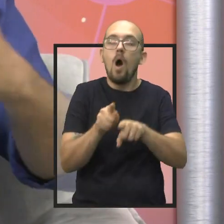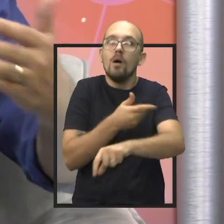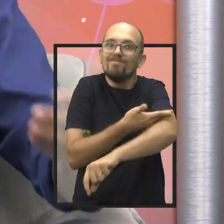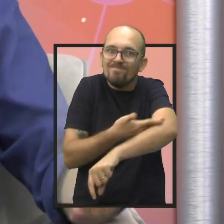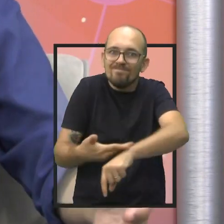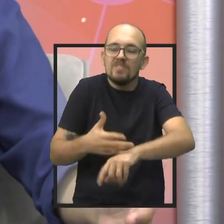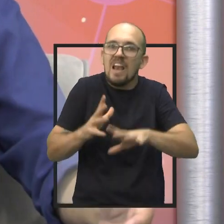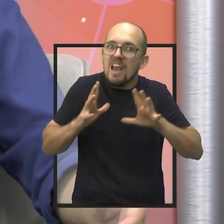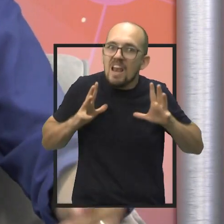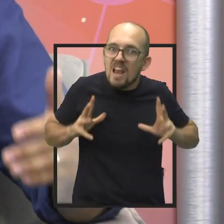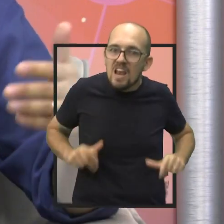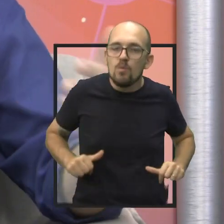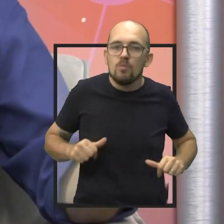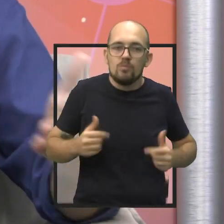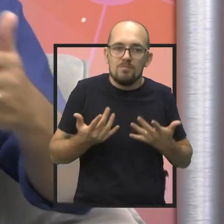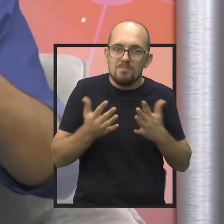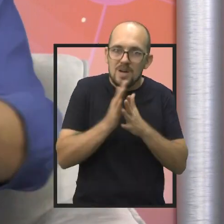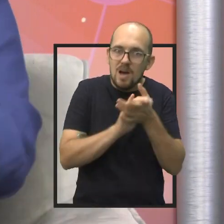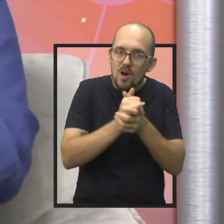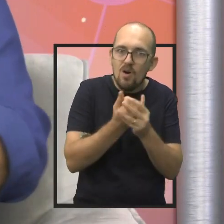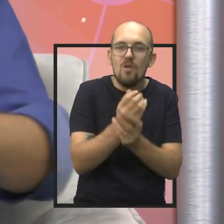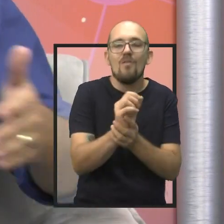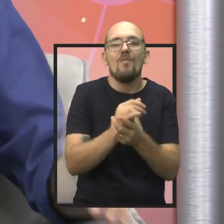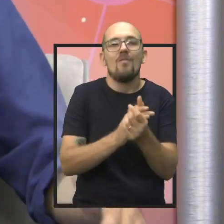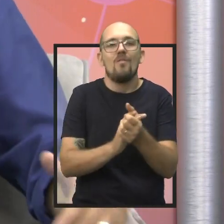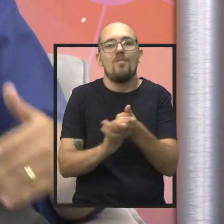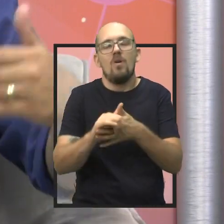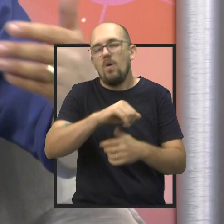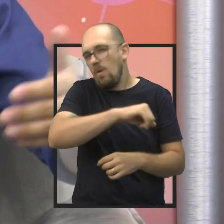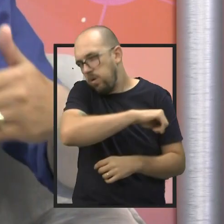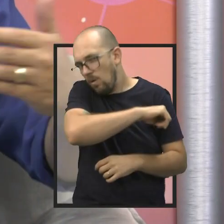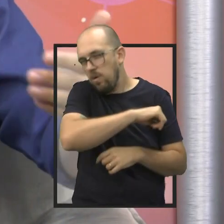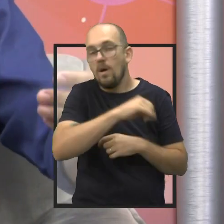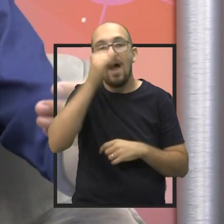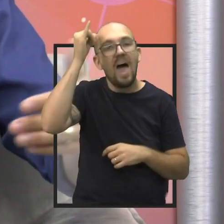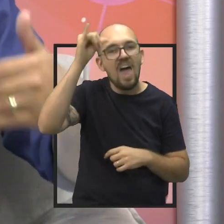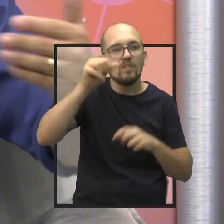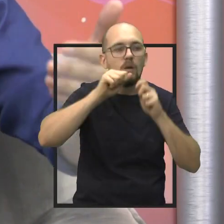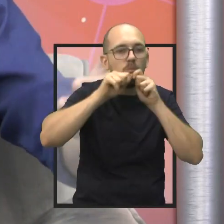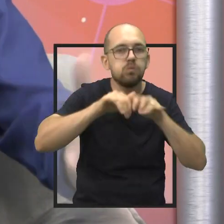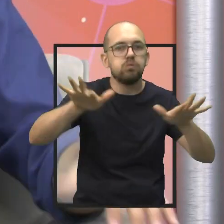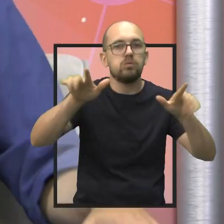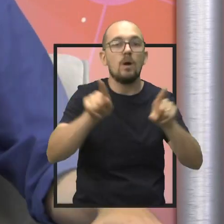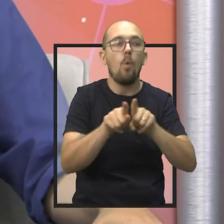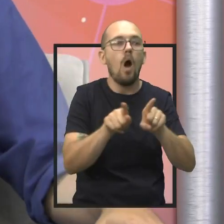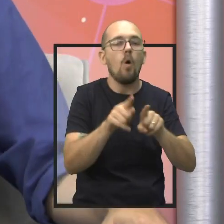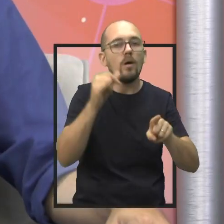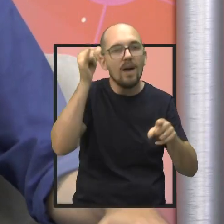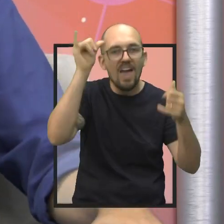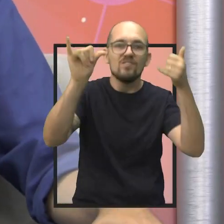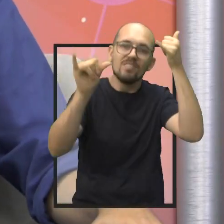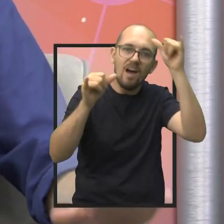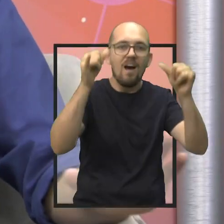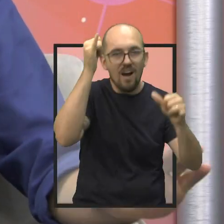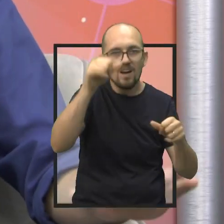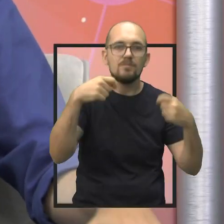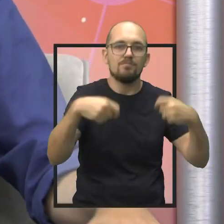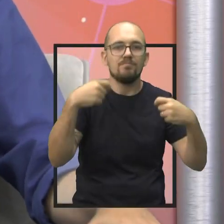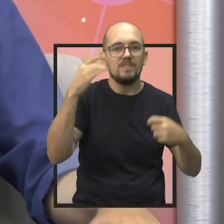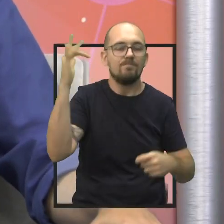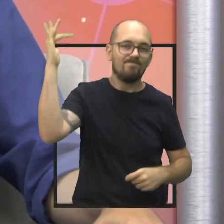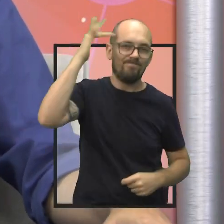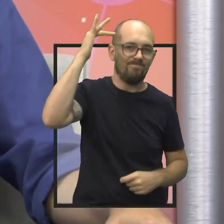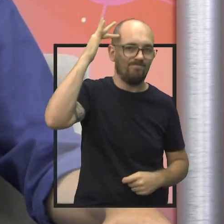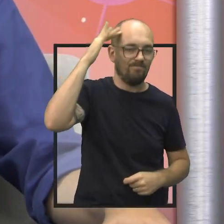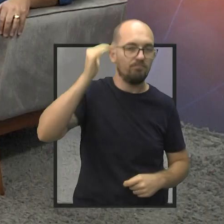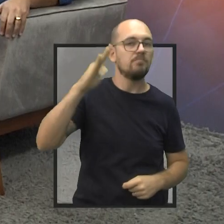para diminuir as transmissões de doenças respiratórias, gastrointestinais e promover a prevenção à saúde, né? Isso que é